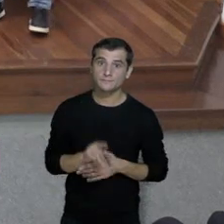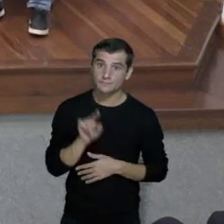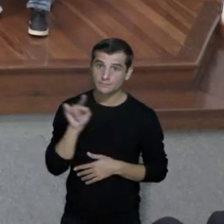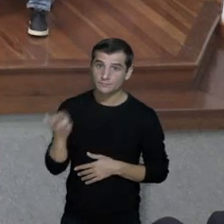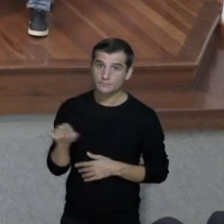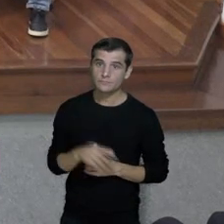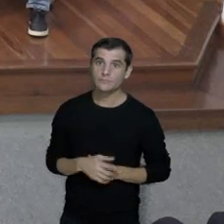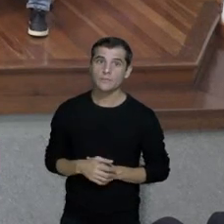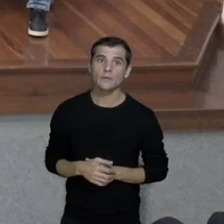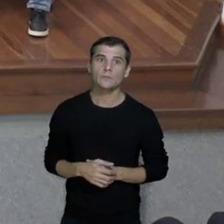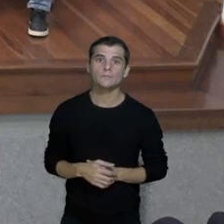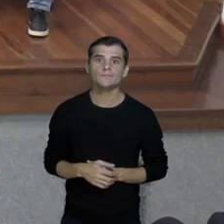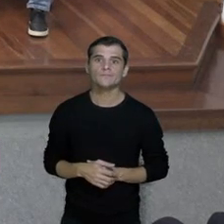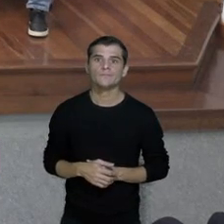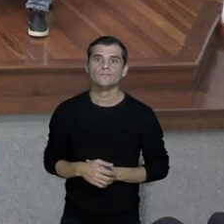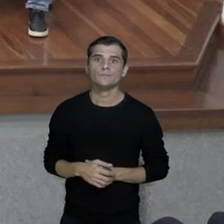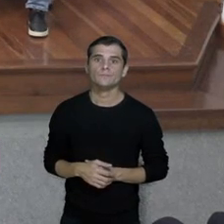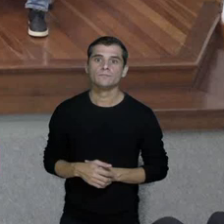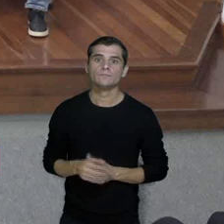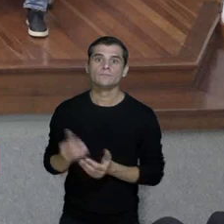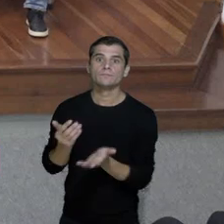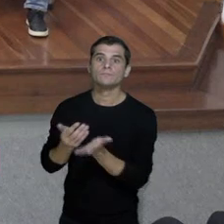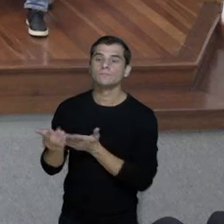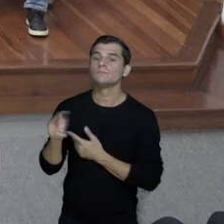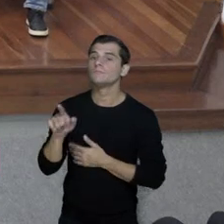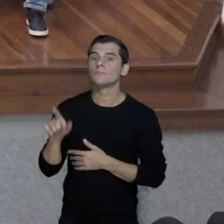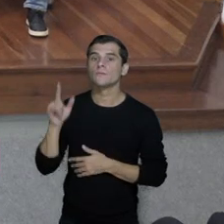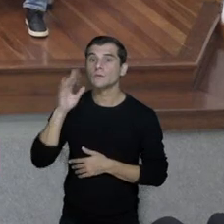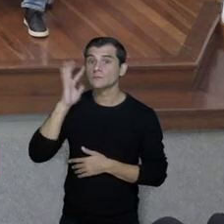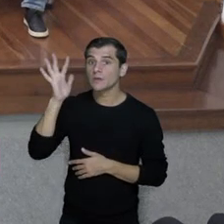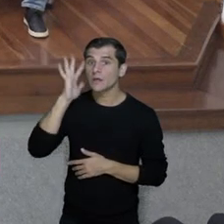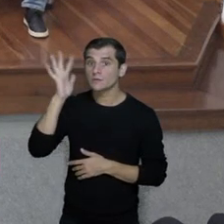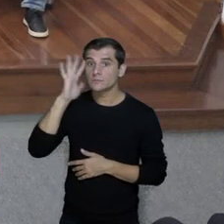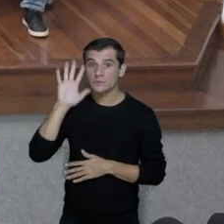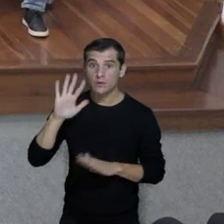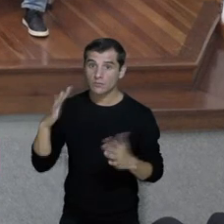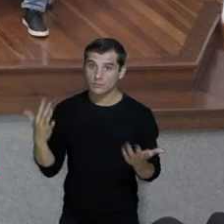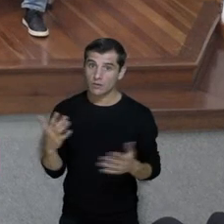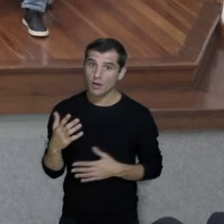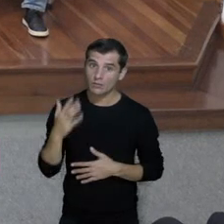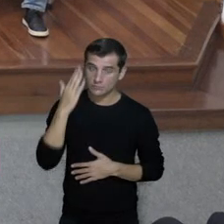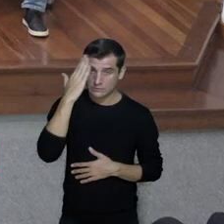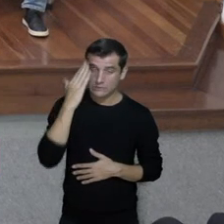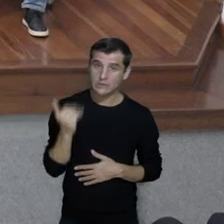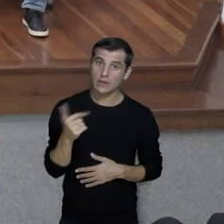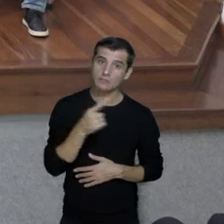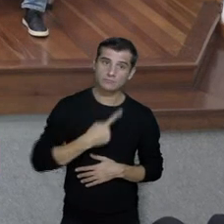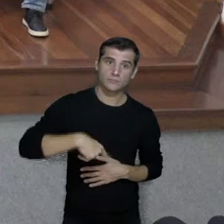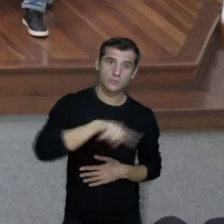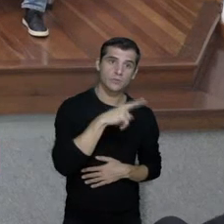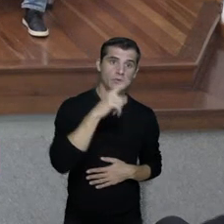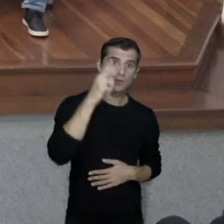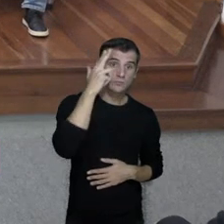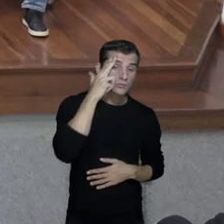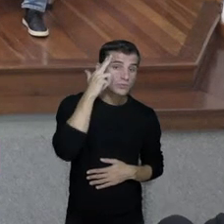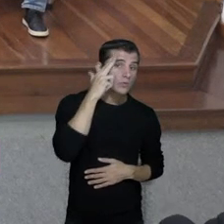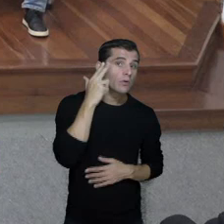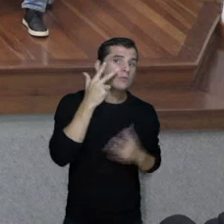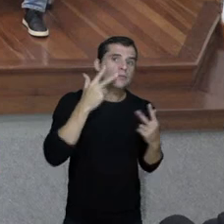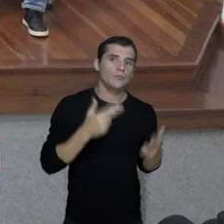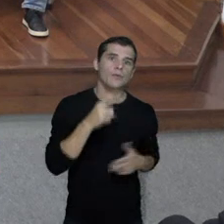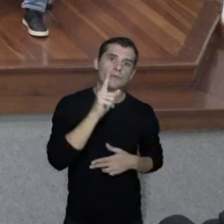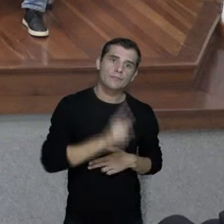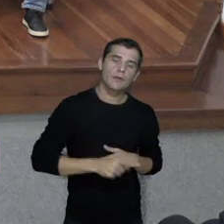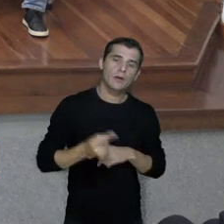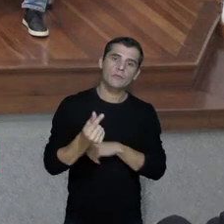começar com qual é o seu sonho eu sei que aqui todos nós temos o mesmo sonho que é acabar com a corrupção